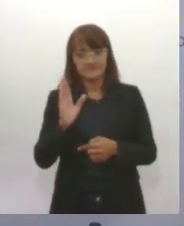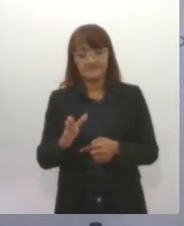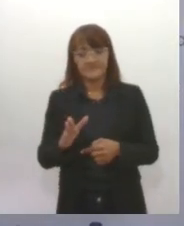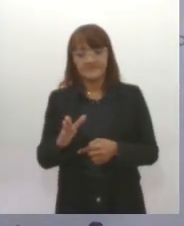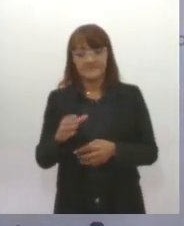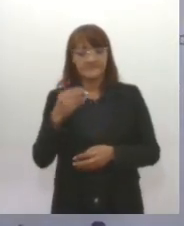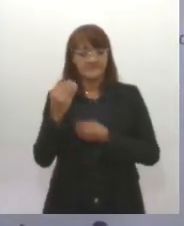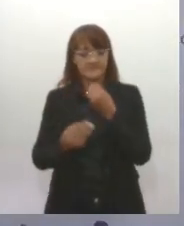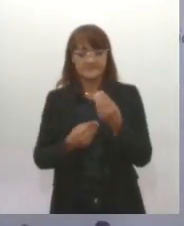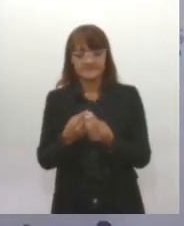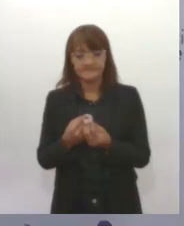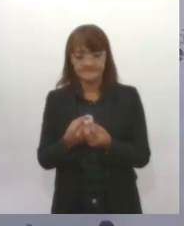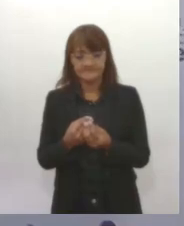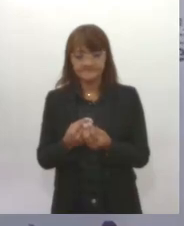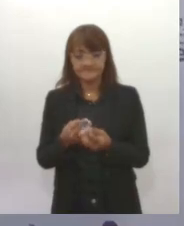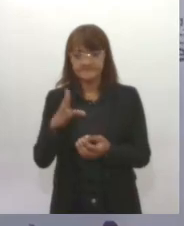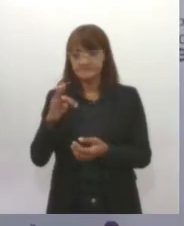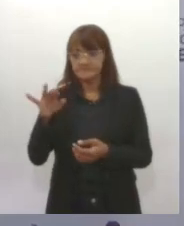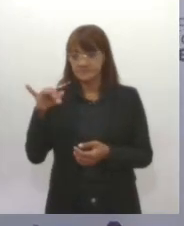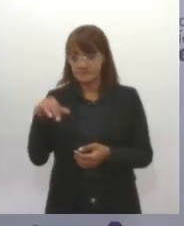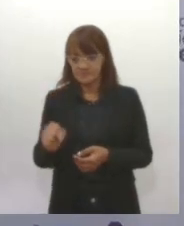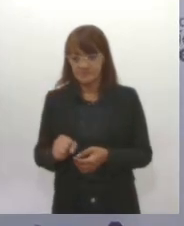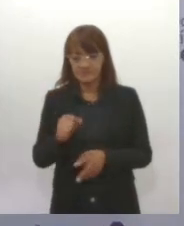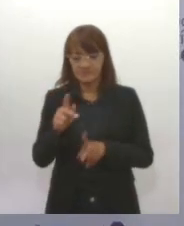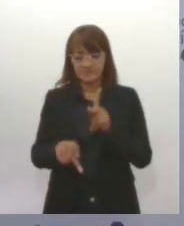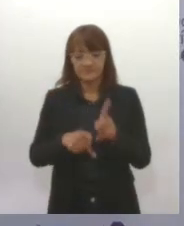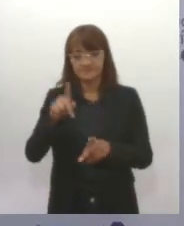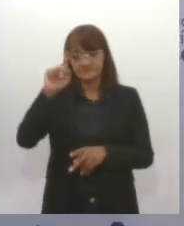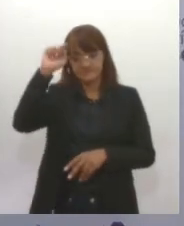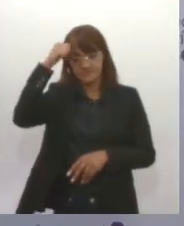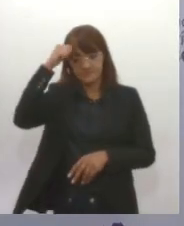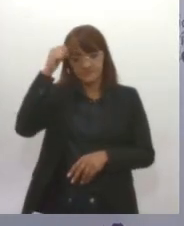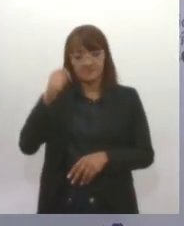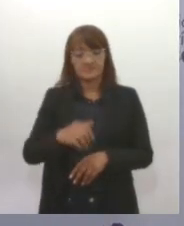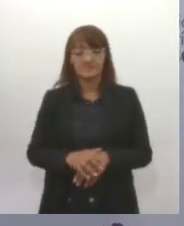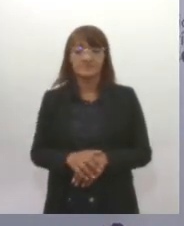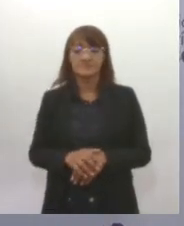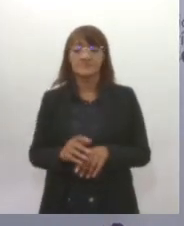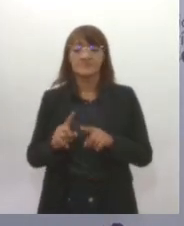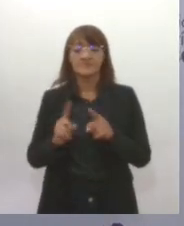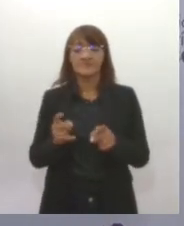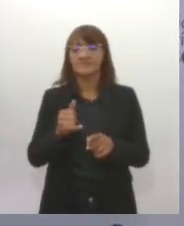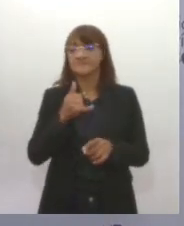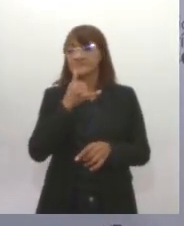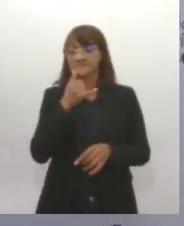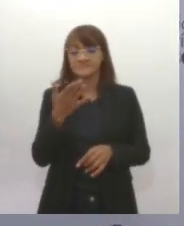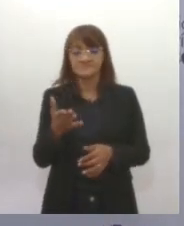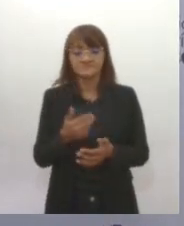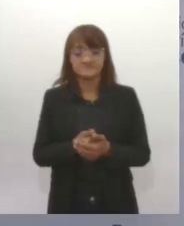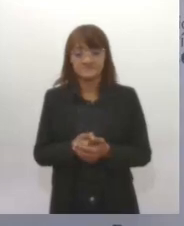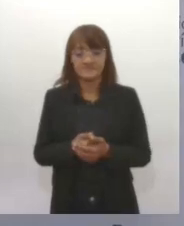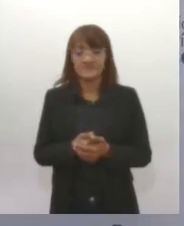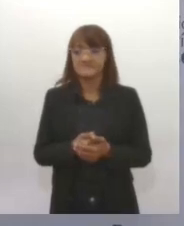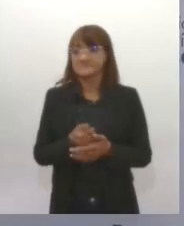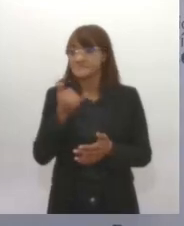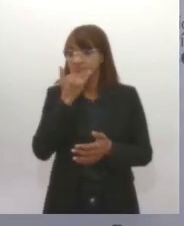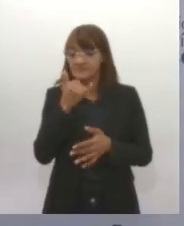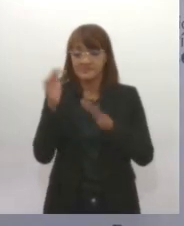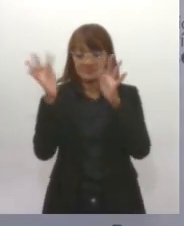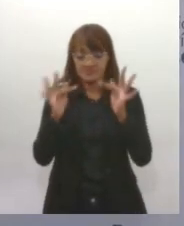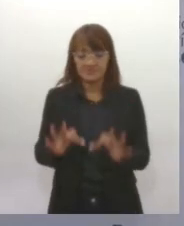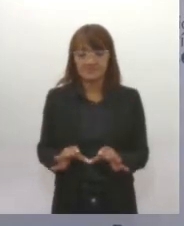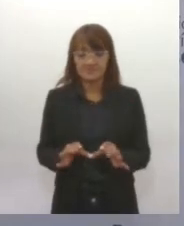para a população negra, é que felizmente essa população está conseguindo, né, adentrar, está conseguindo